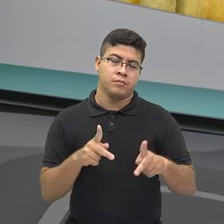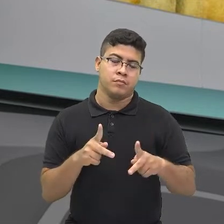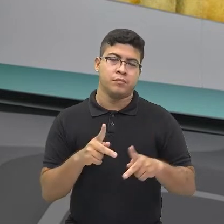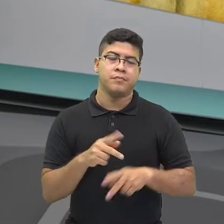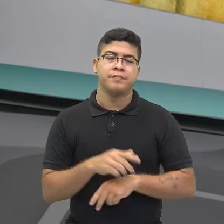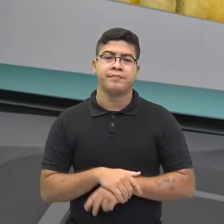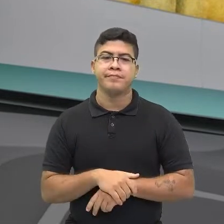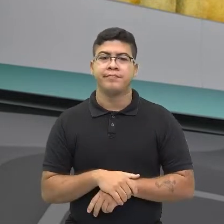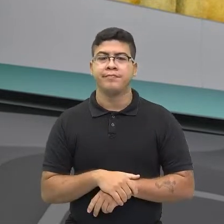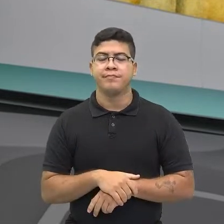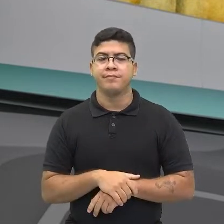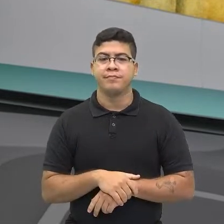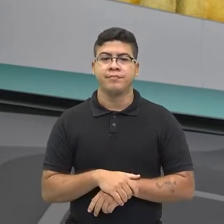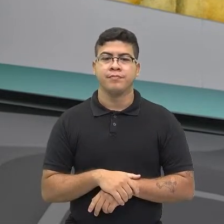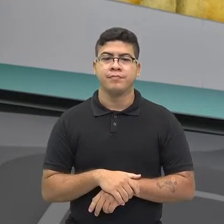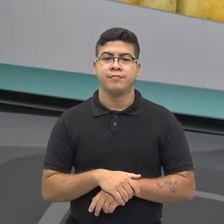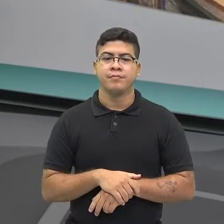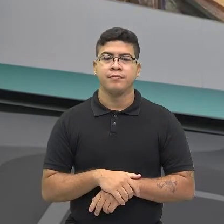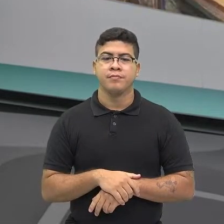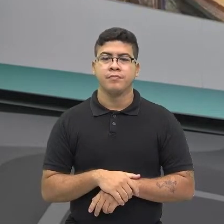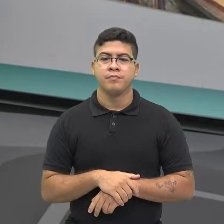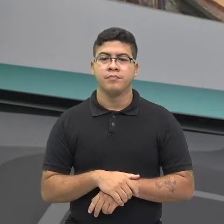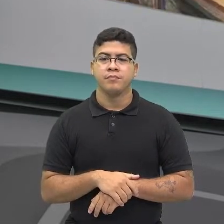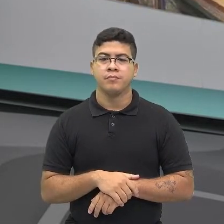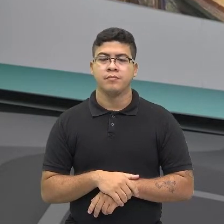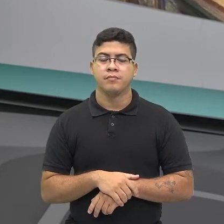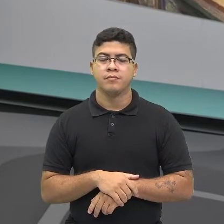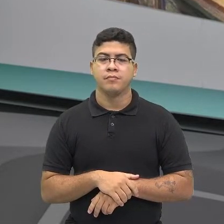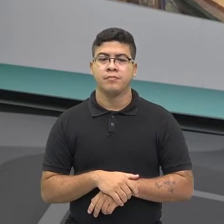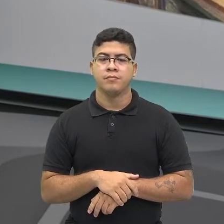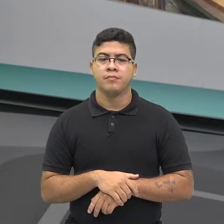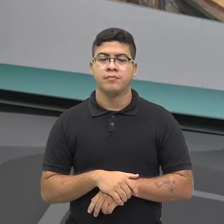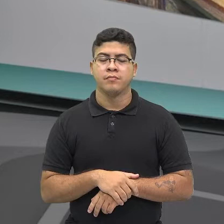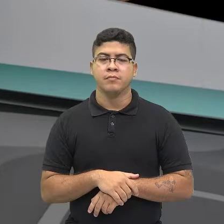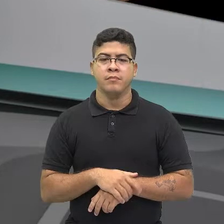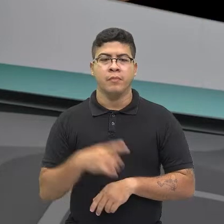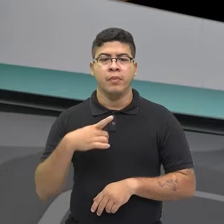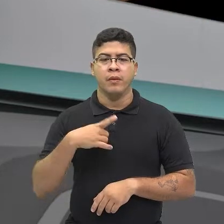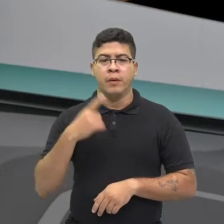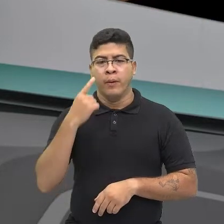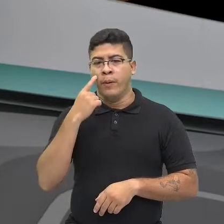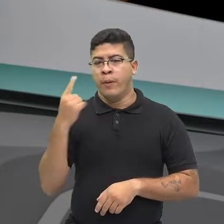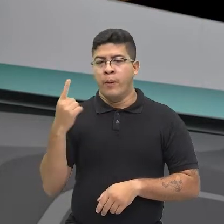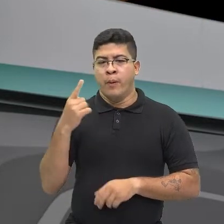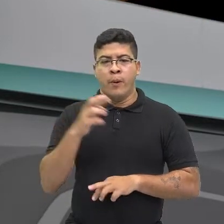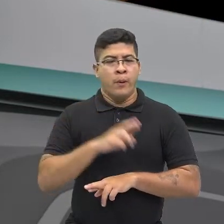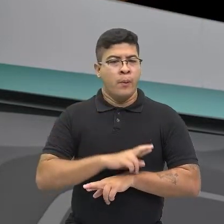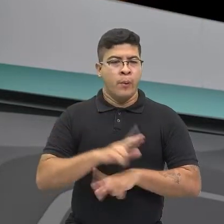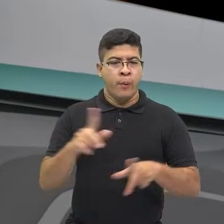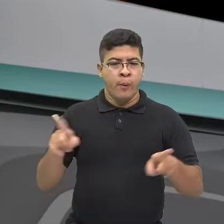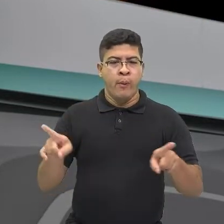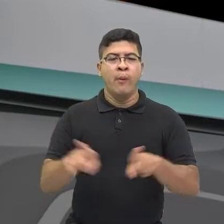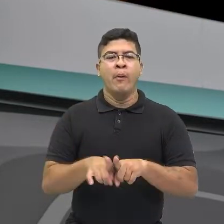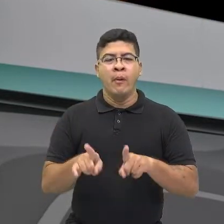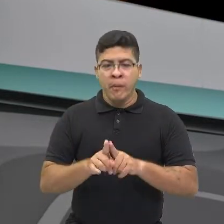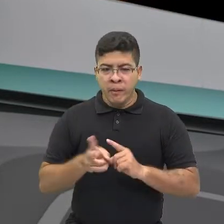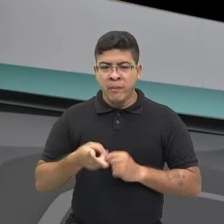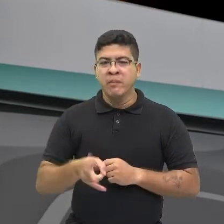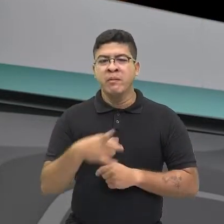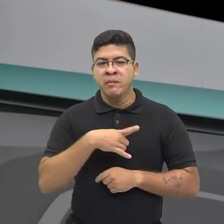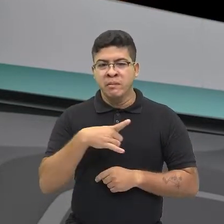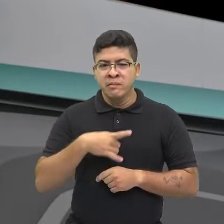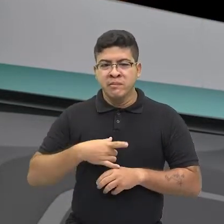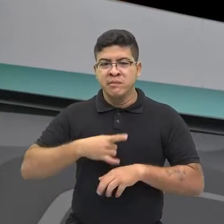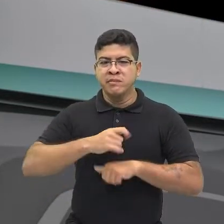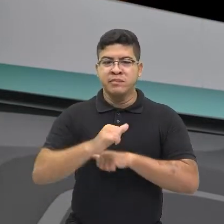Temos mais informação? Temos mais informação aí a respeito do surrealismo? Não? Temos sim mais. Olha